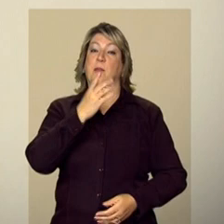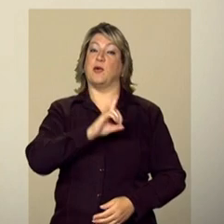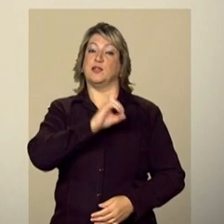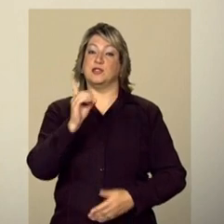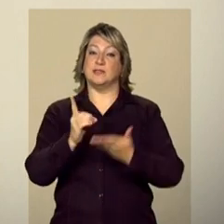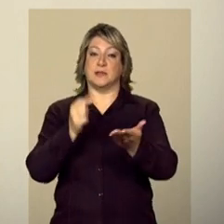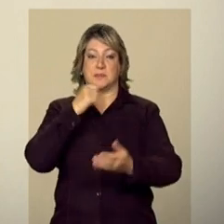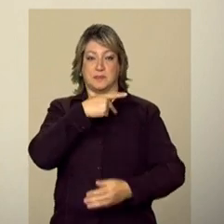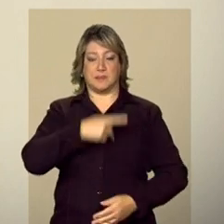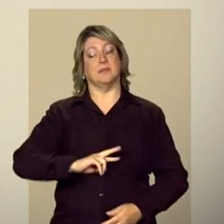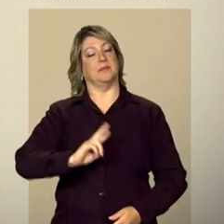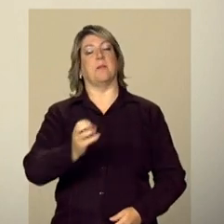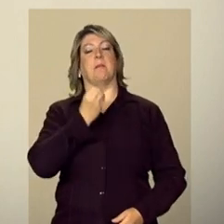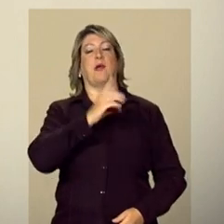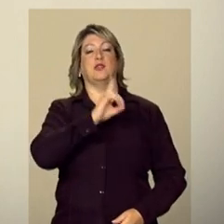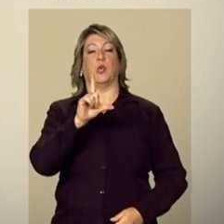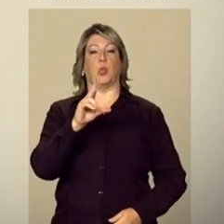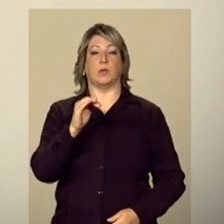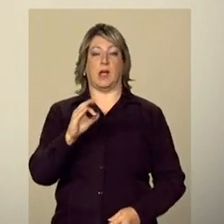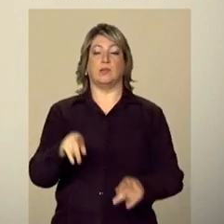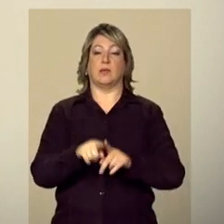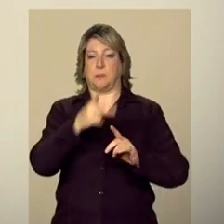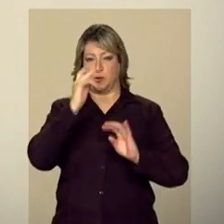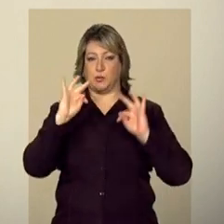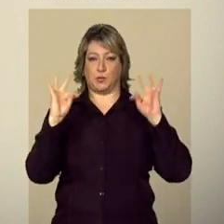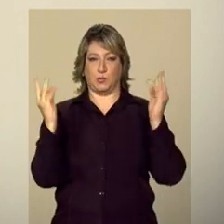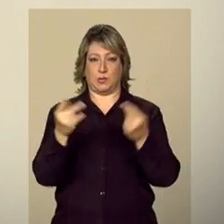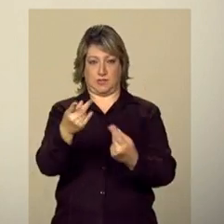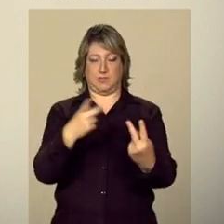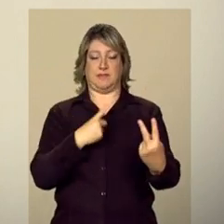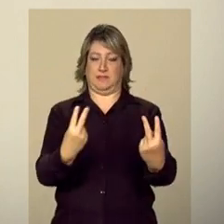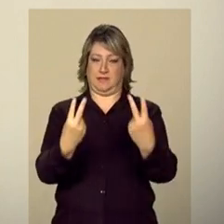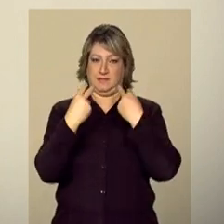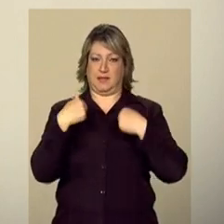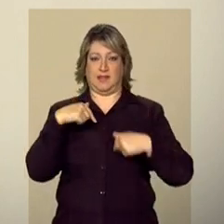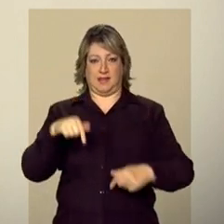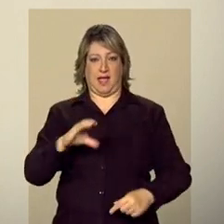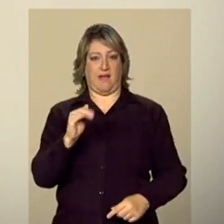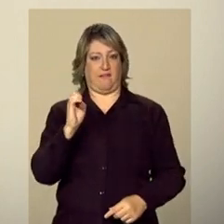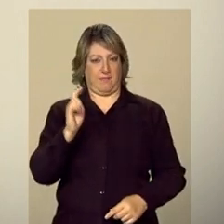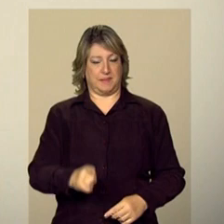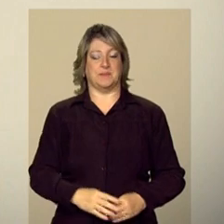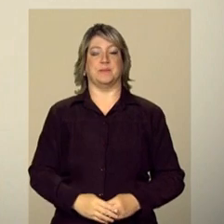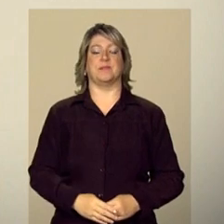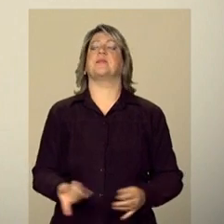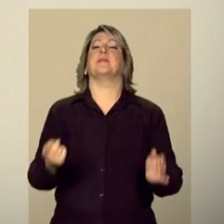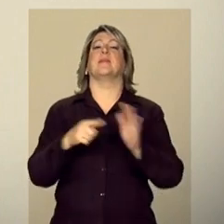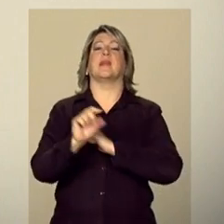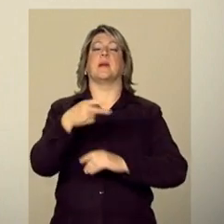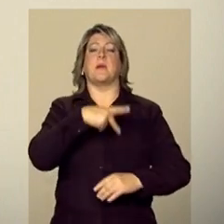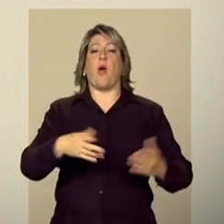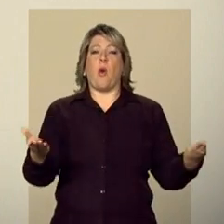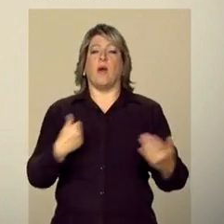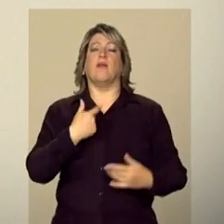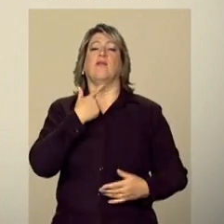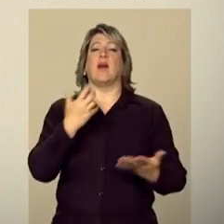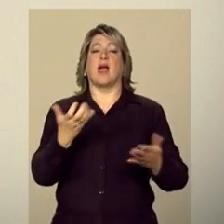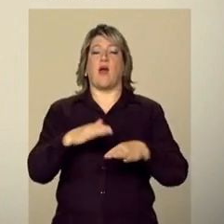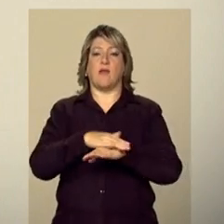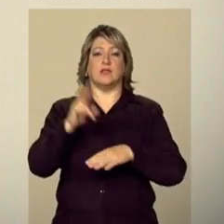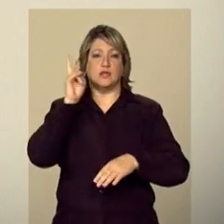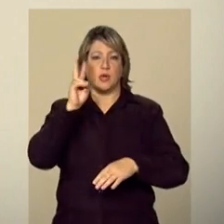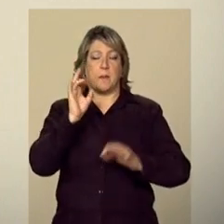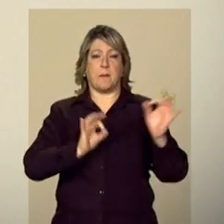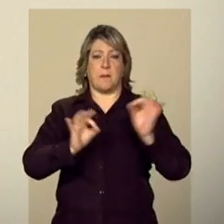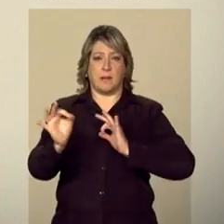dia presidenta Bom dia Luciano e bom dia para você que nos acompanha aqui no café presidenta Hoje eu queria conversar sobre o plano